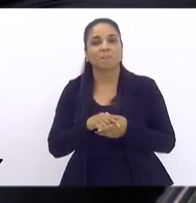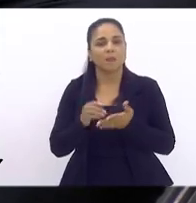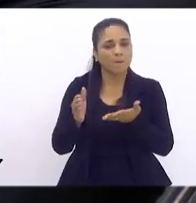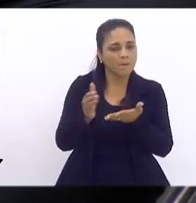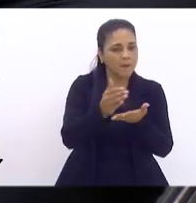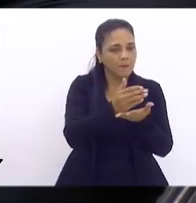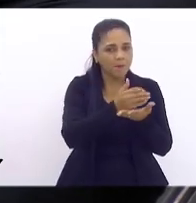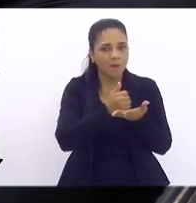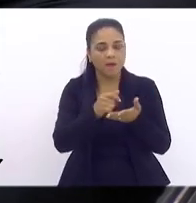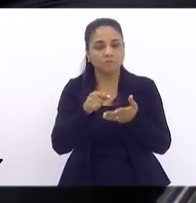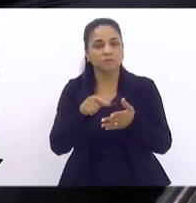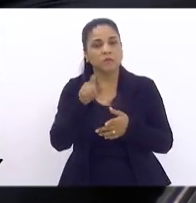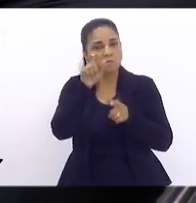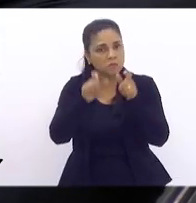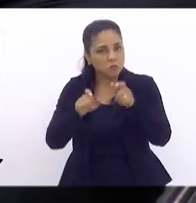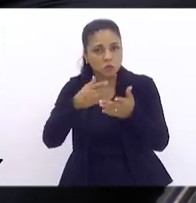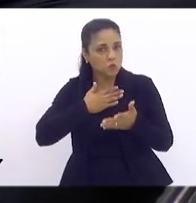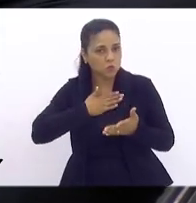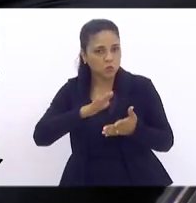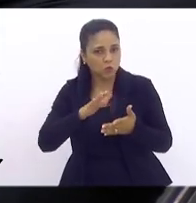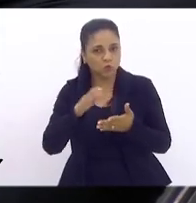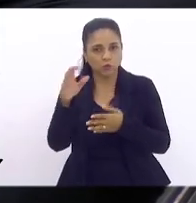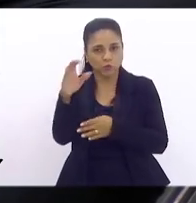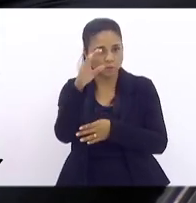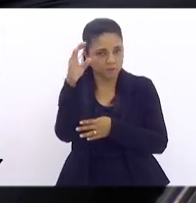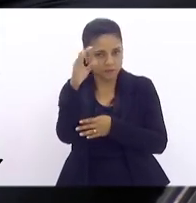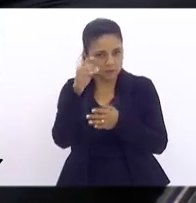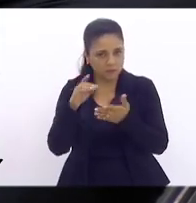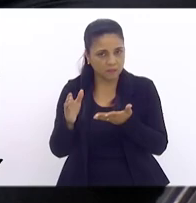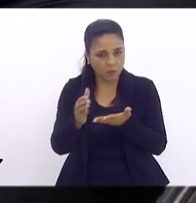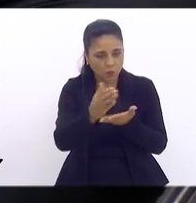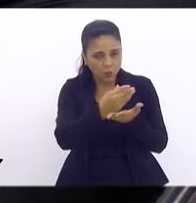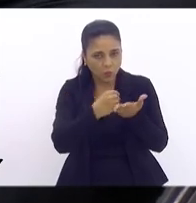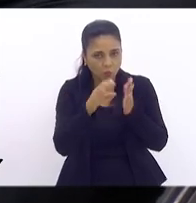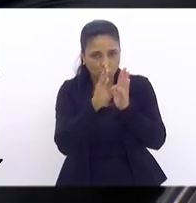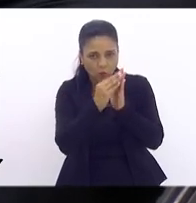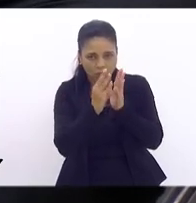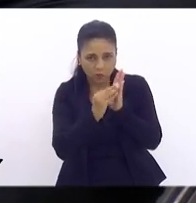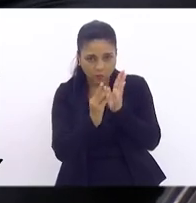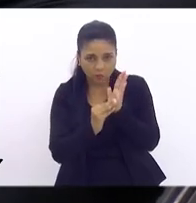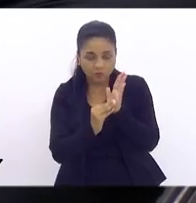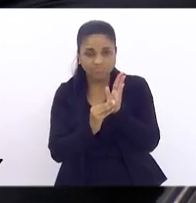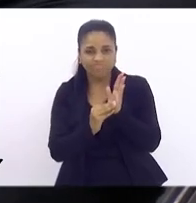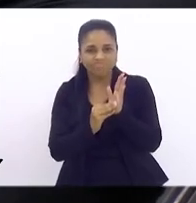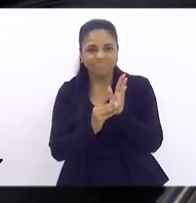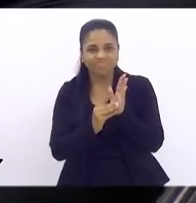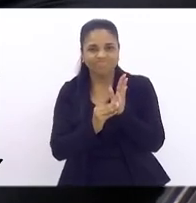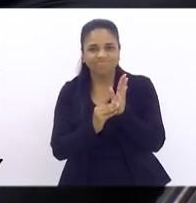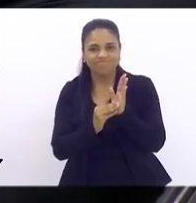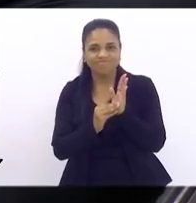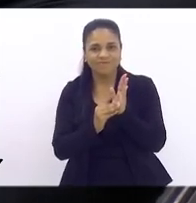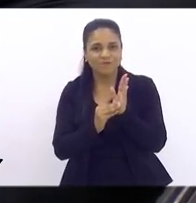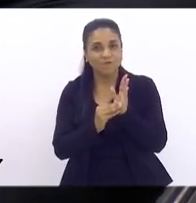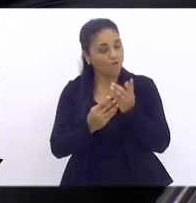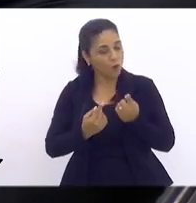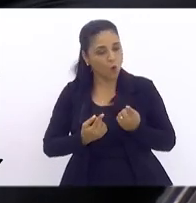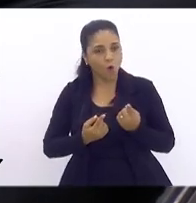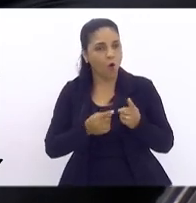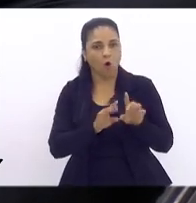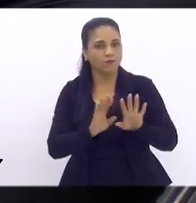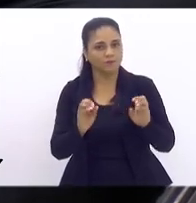não gostaram do conteúdo daquela pesquisa não simplesmente não se manifestaram contrariamente